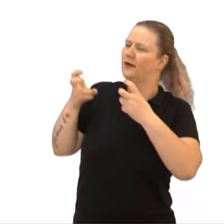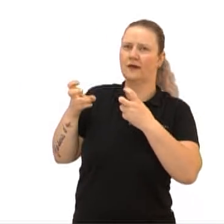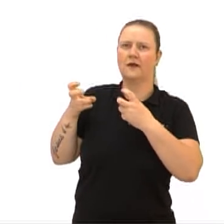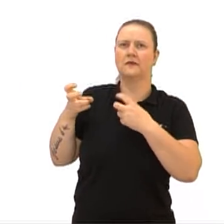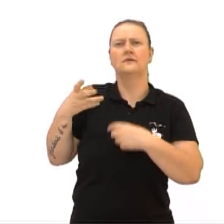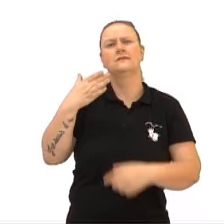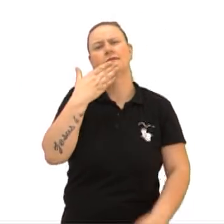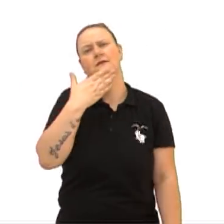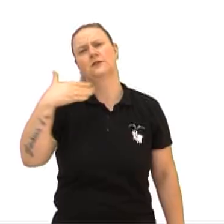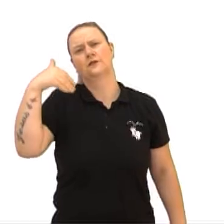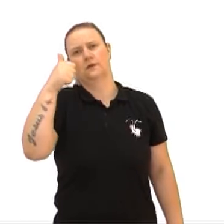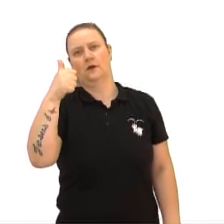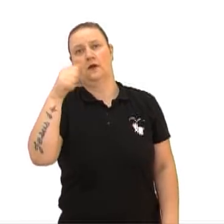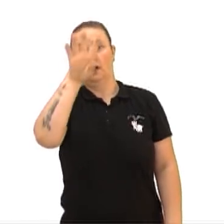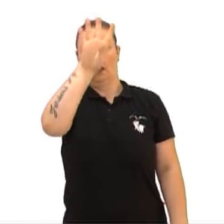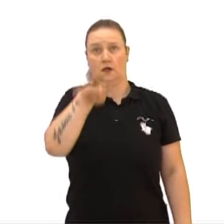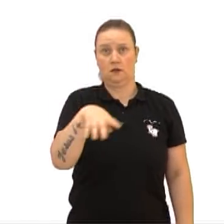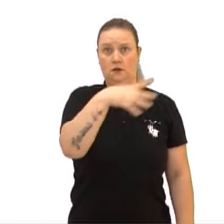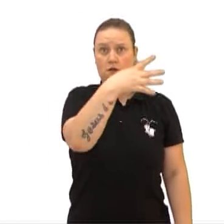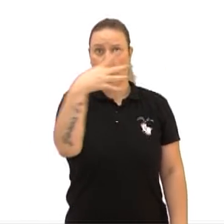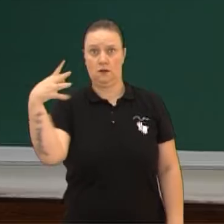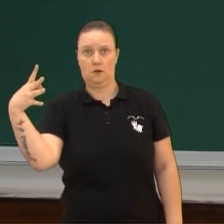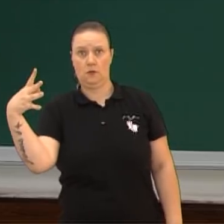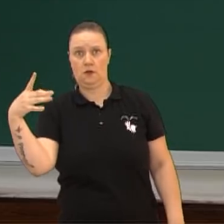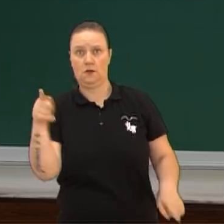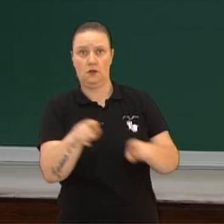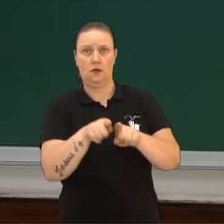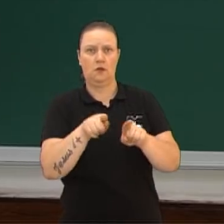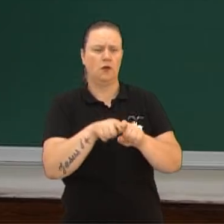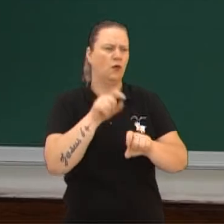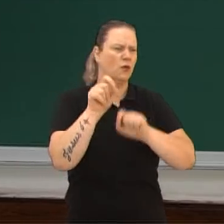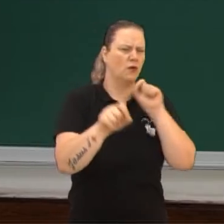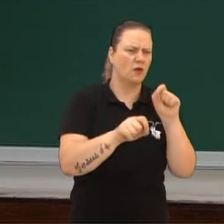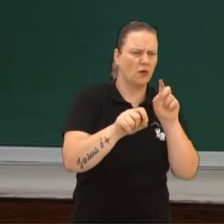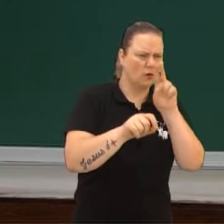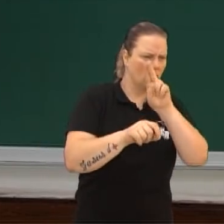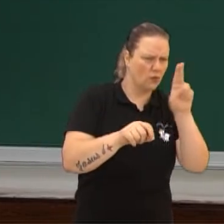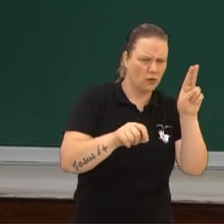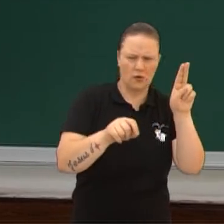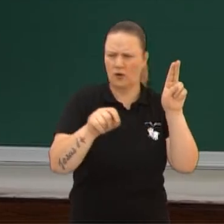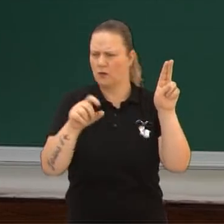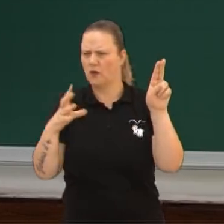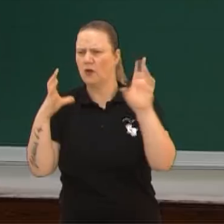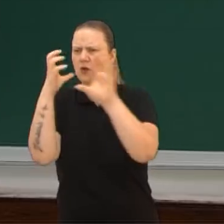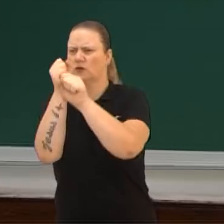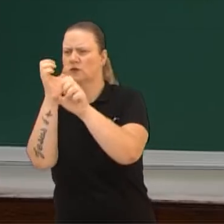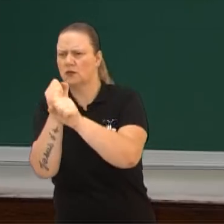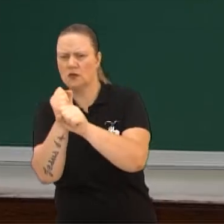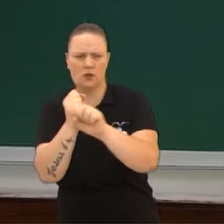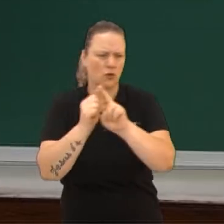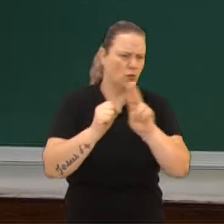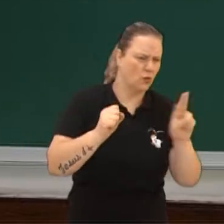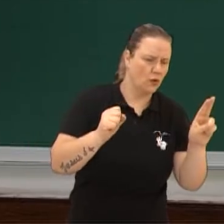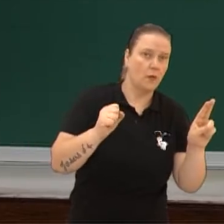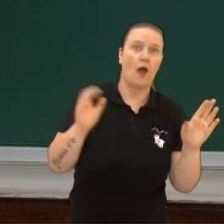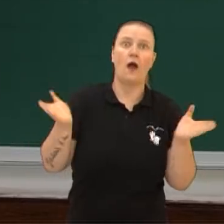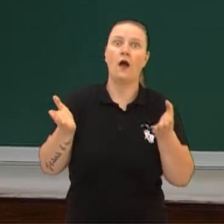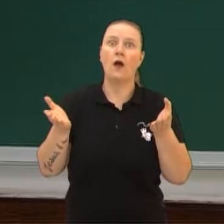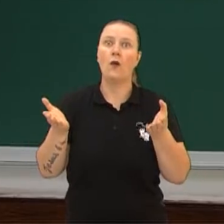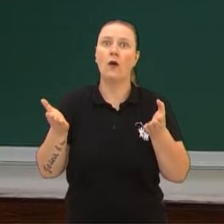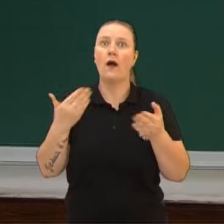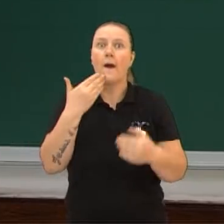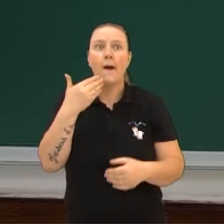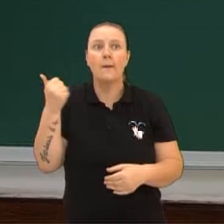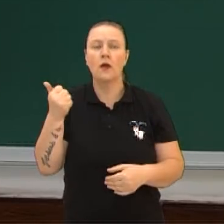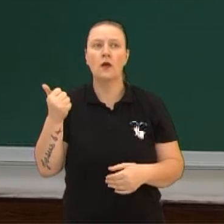nem... Na tabela ainda eu tenho que olhar, né, quem que acertou mais e já relacionar. Aqui eu já olho, poxa, olha só, essa barra está